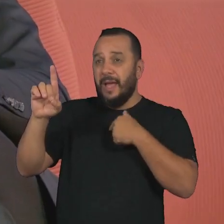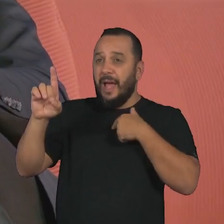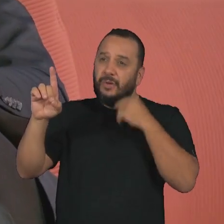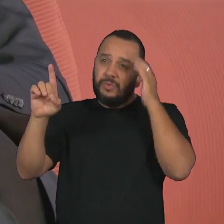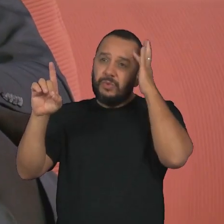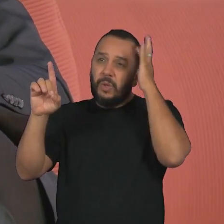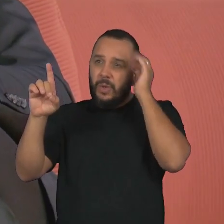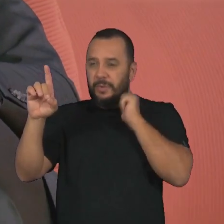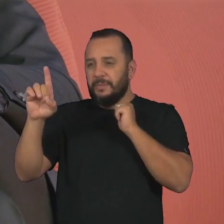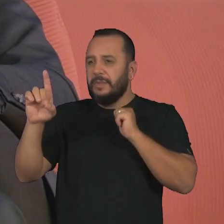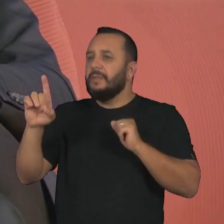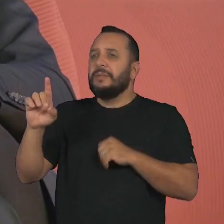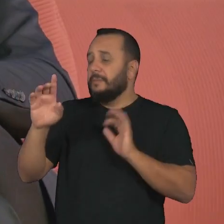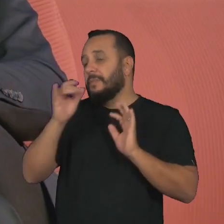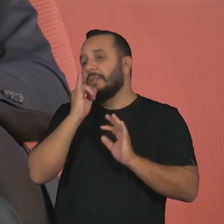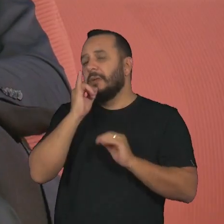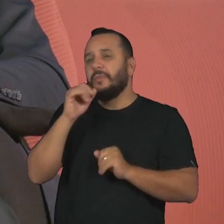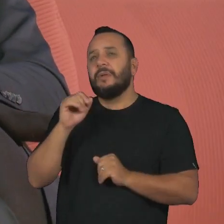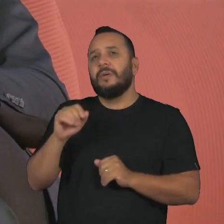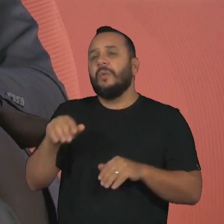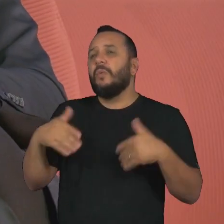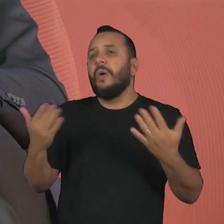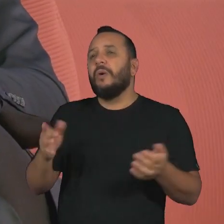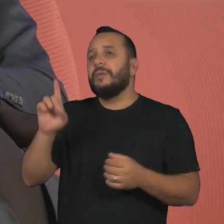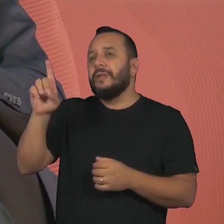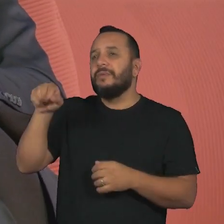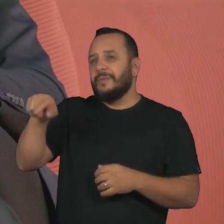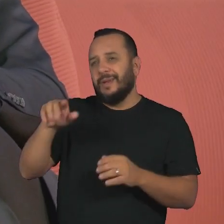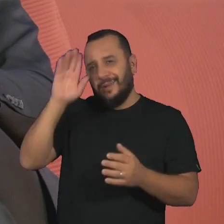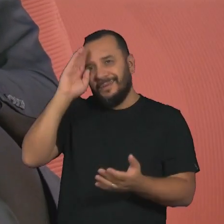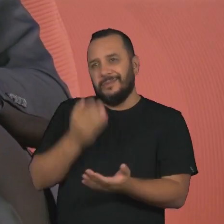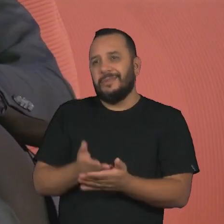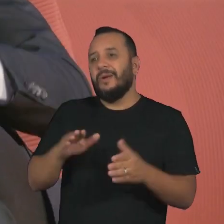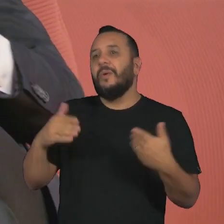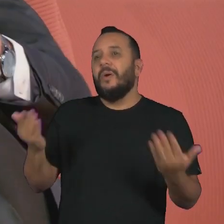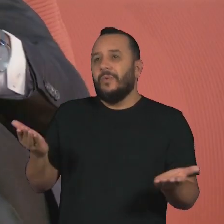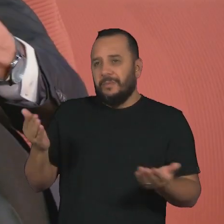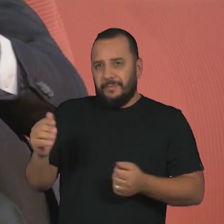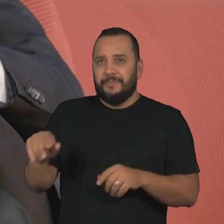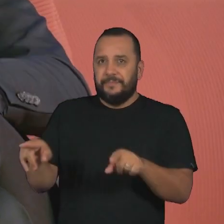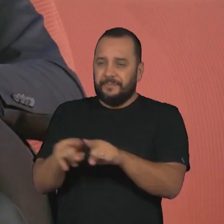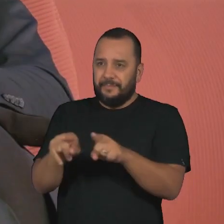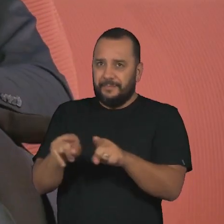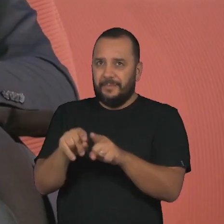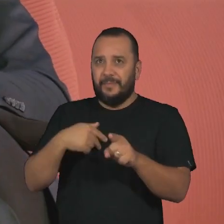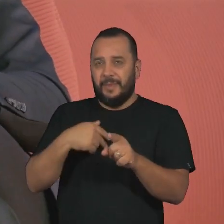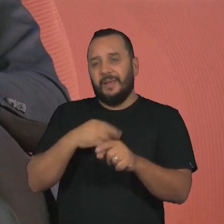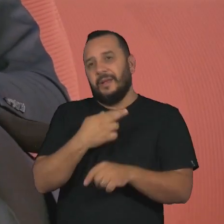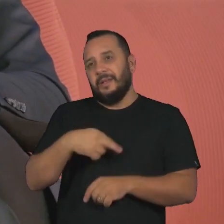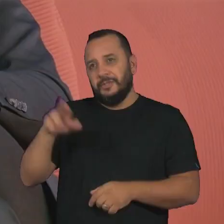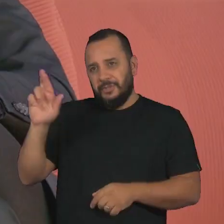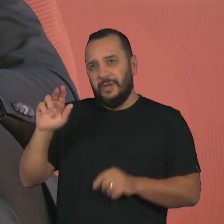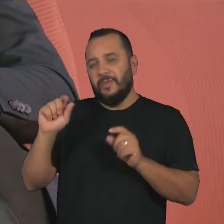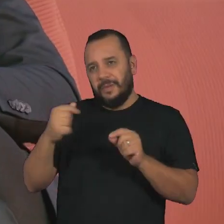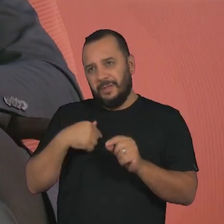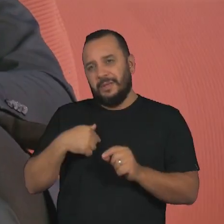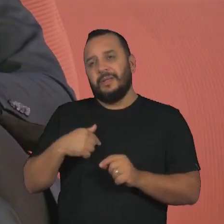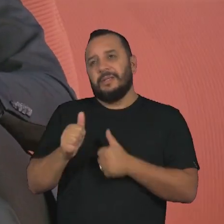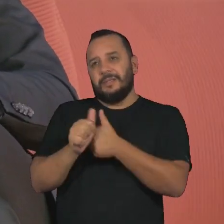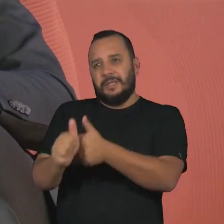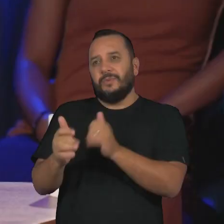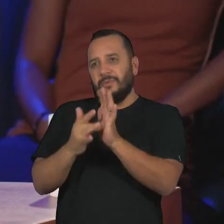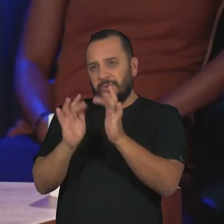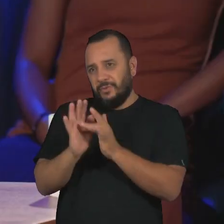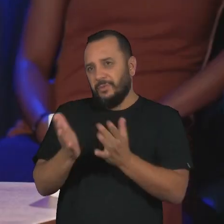eu acredito em Deus, mas que Deus, né? Como Deus, é que é Ele? E no caso da revelação cristã, né, passa pelo outro,